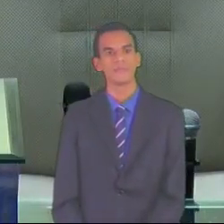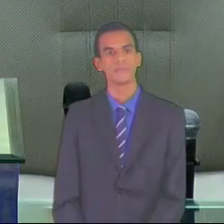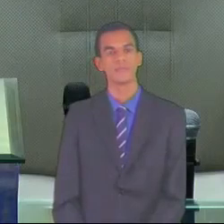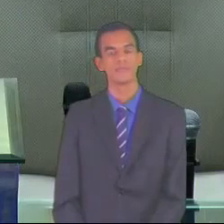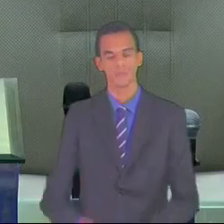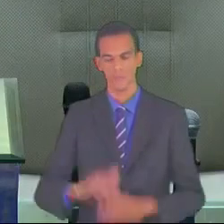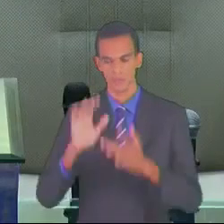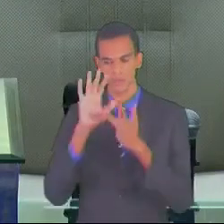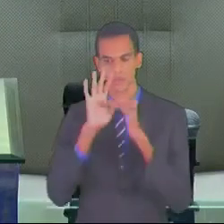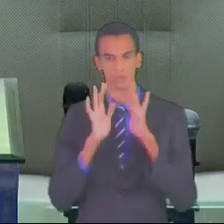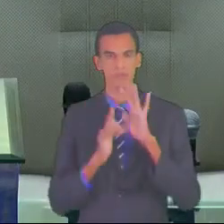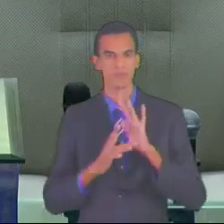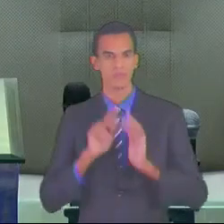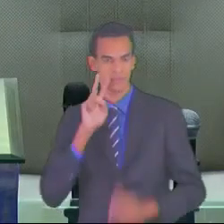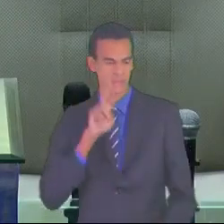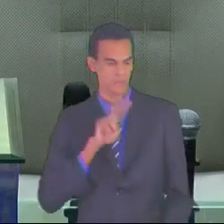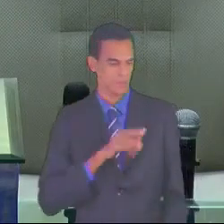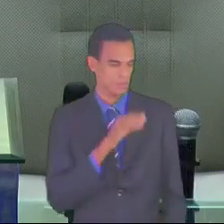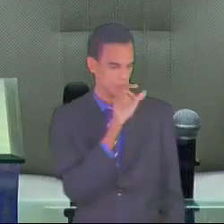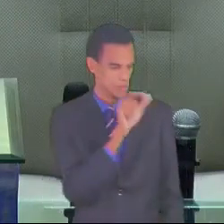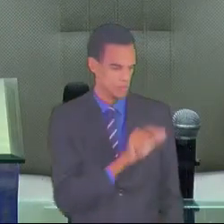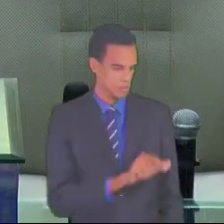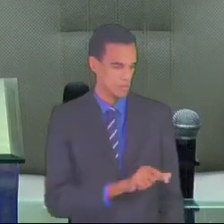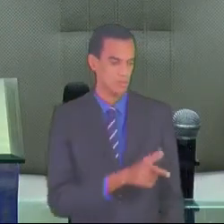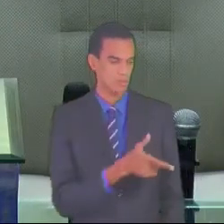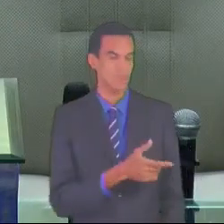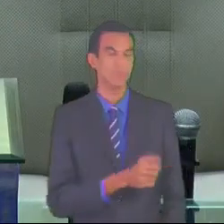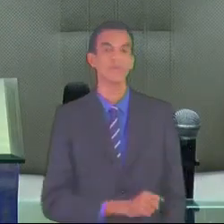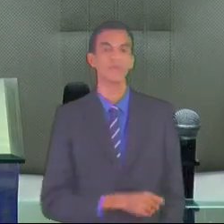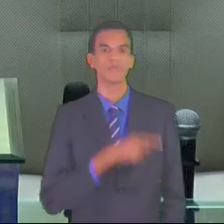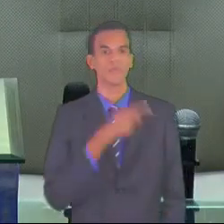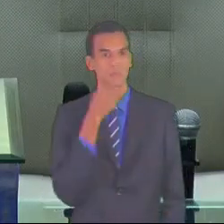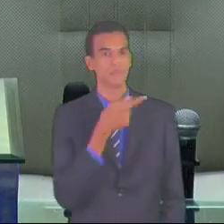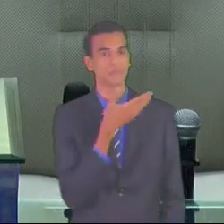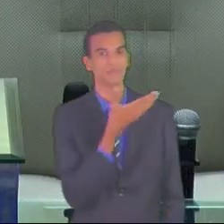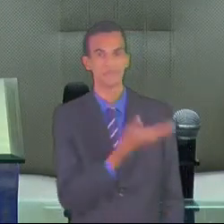Aí Jesus olhou para o homem e disse: